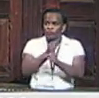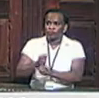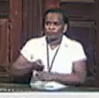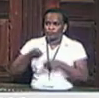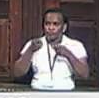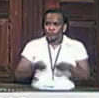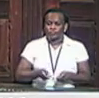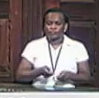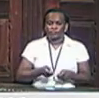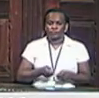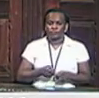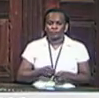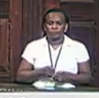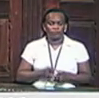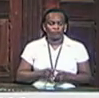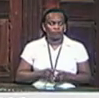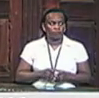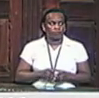firme